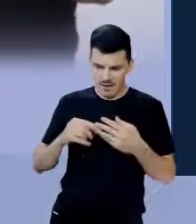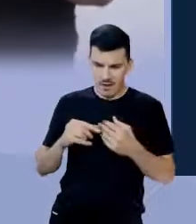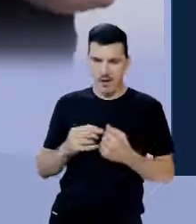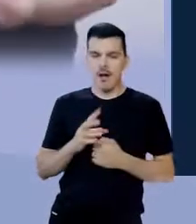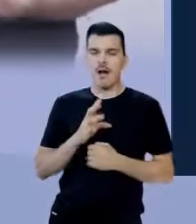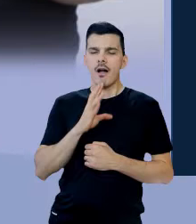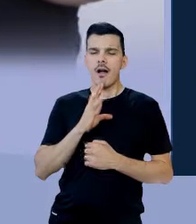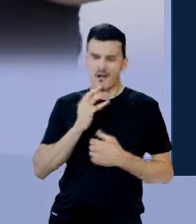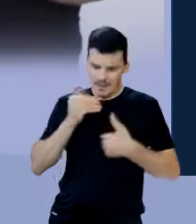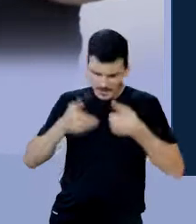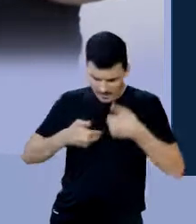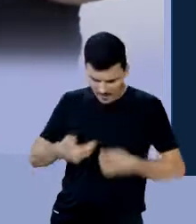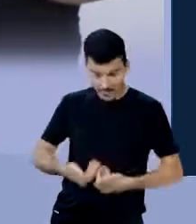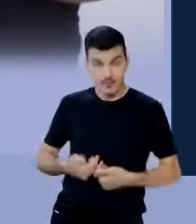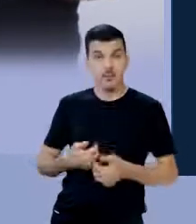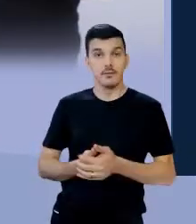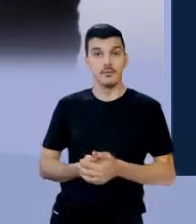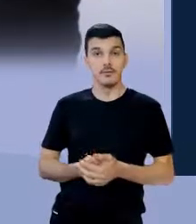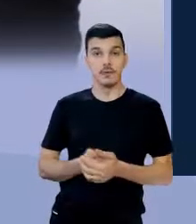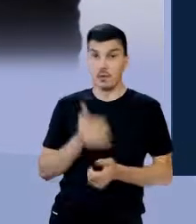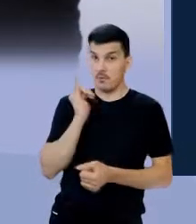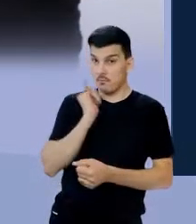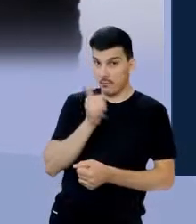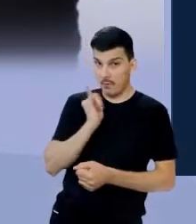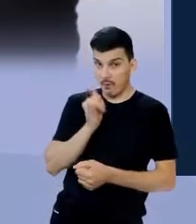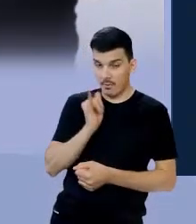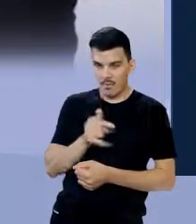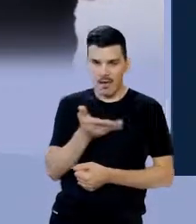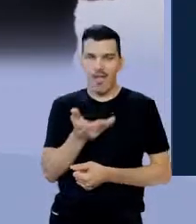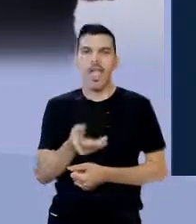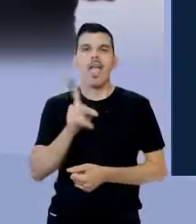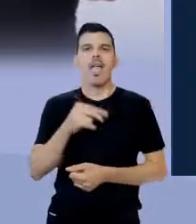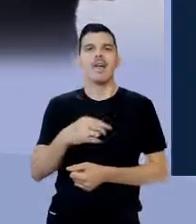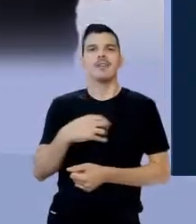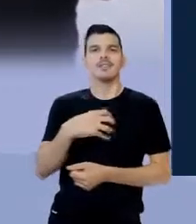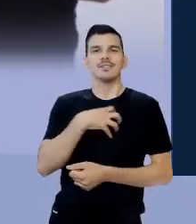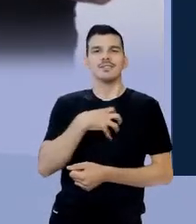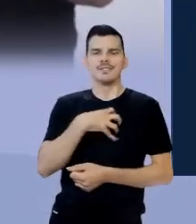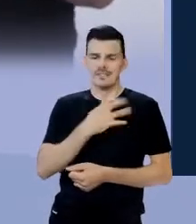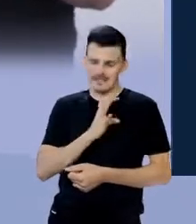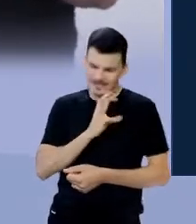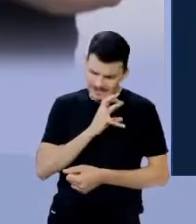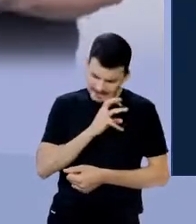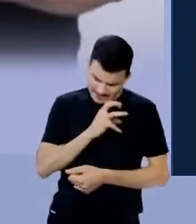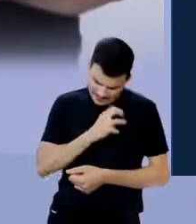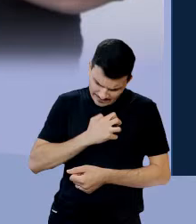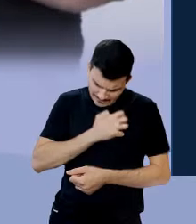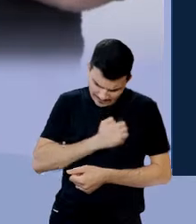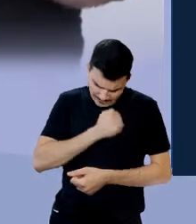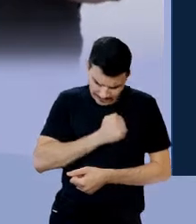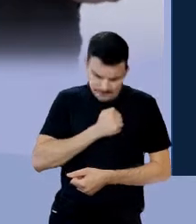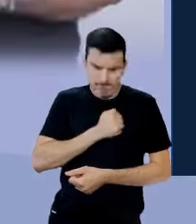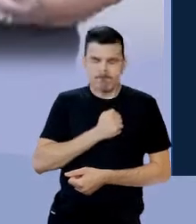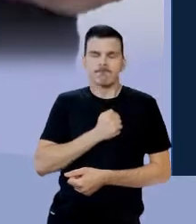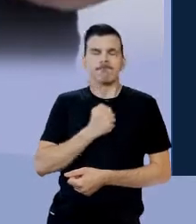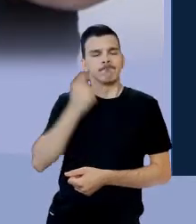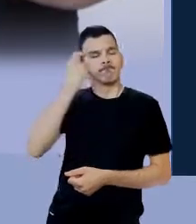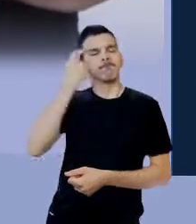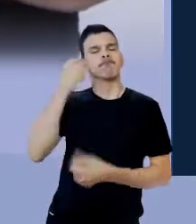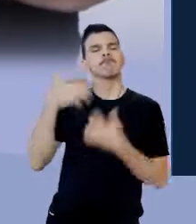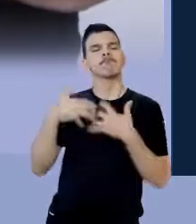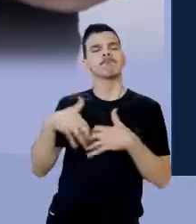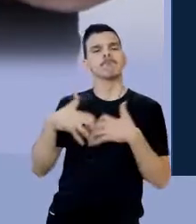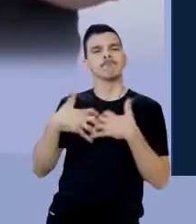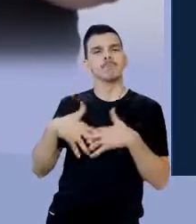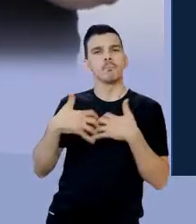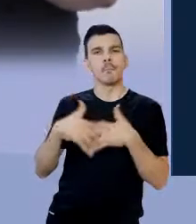do autoconhecimento. Então, contar histórias para ele é um modo amargo de